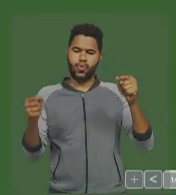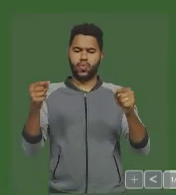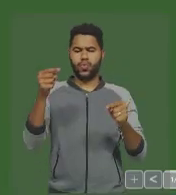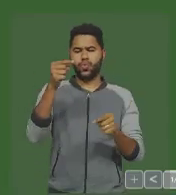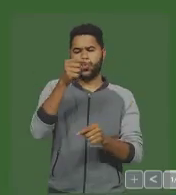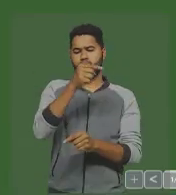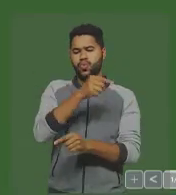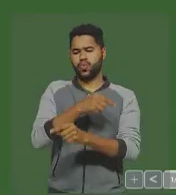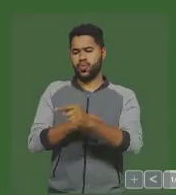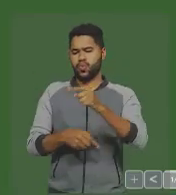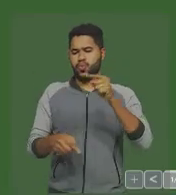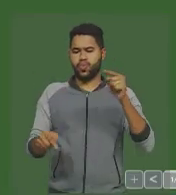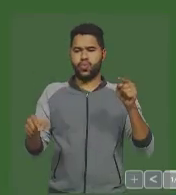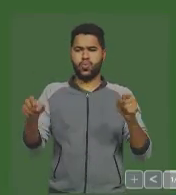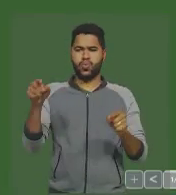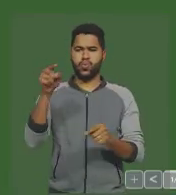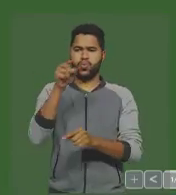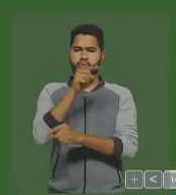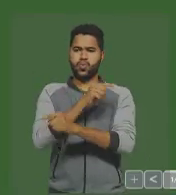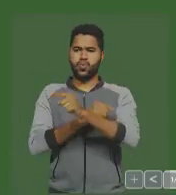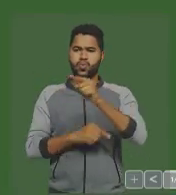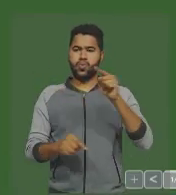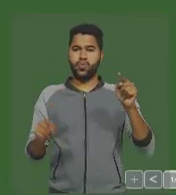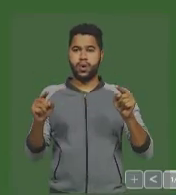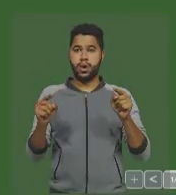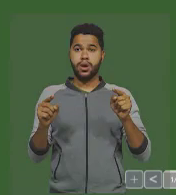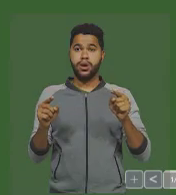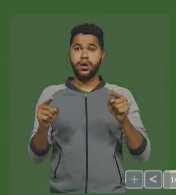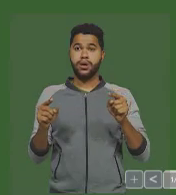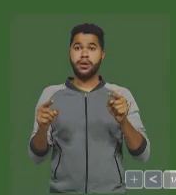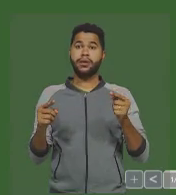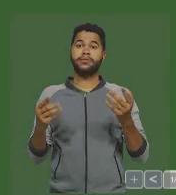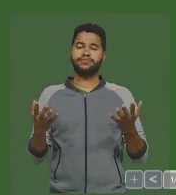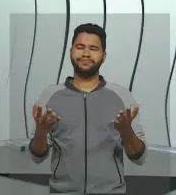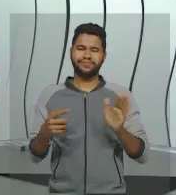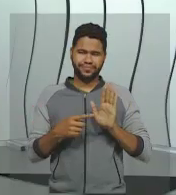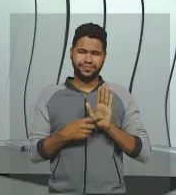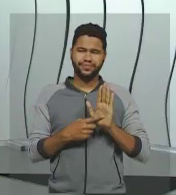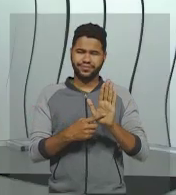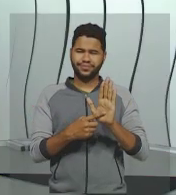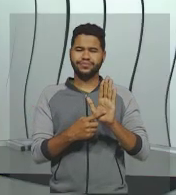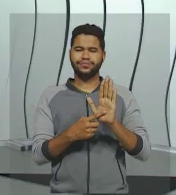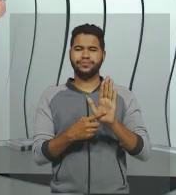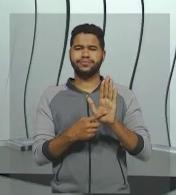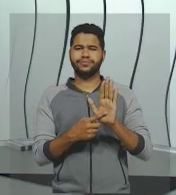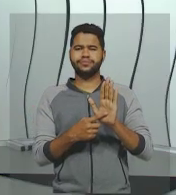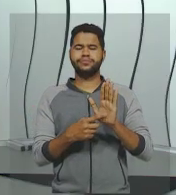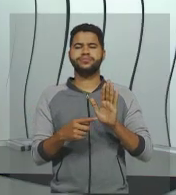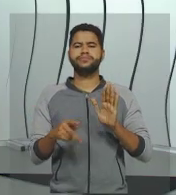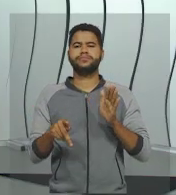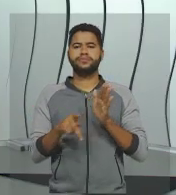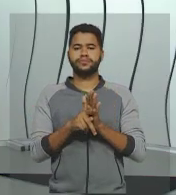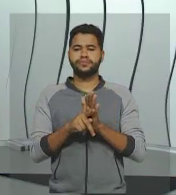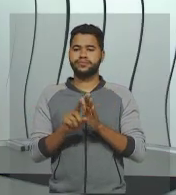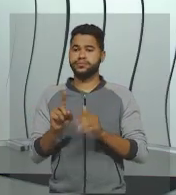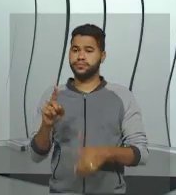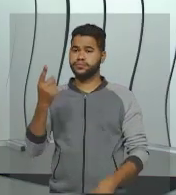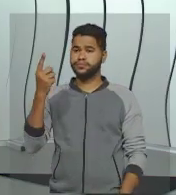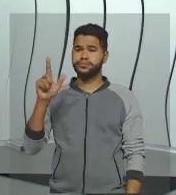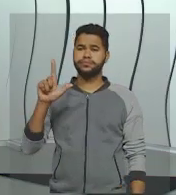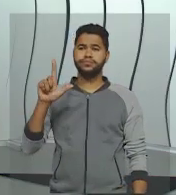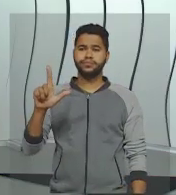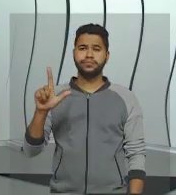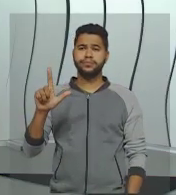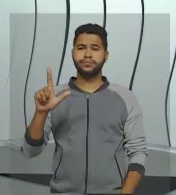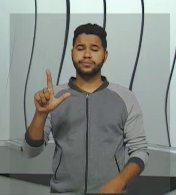ele vai girar. E aí, aquelas condições que eu mostrei agora há pouco da primeira lei de Newton, elas estão